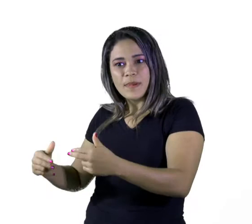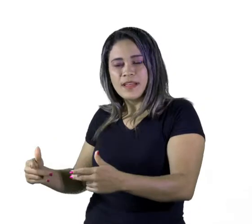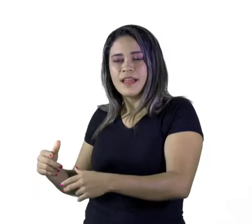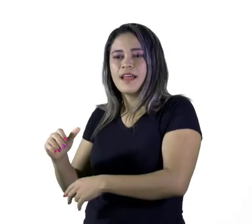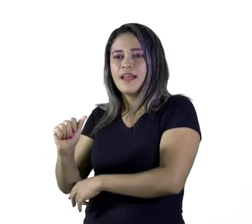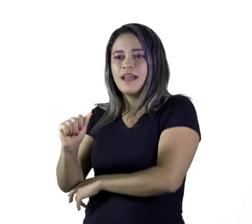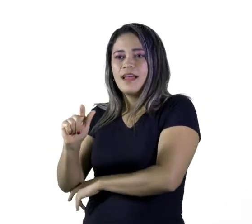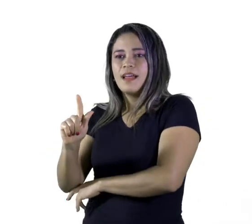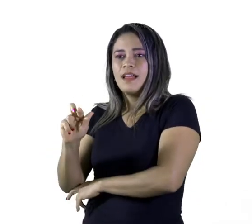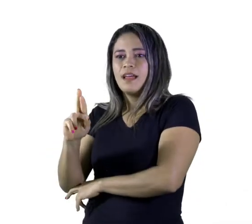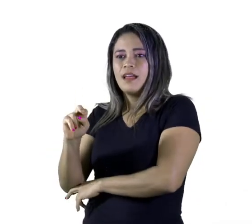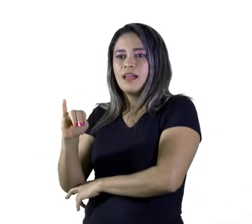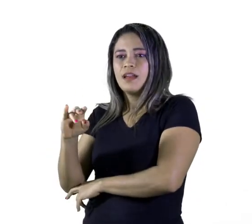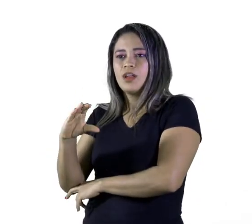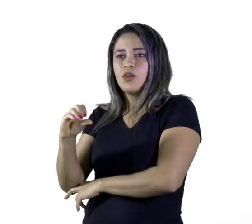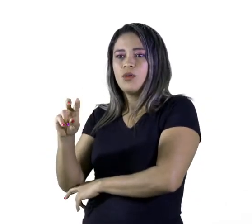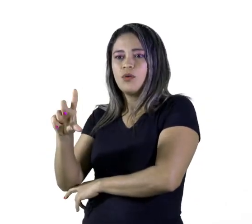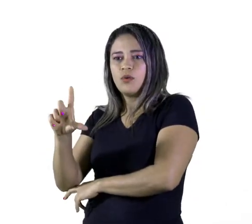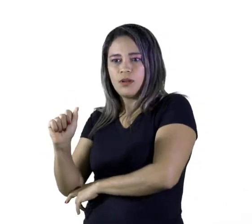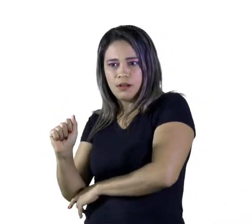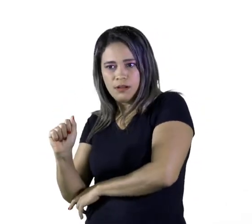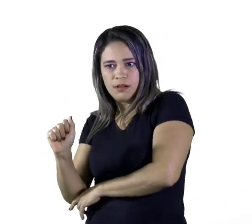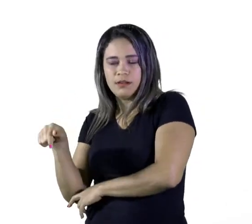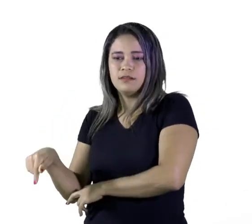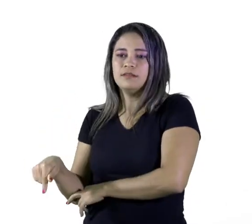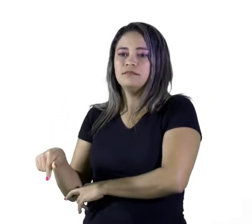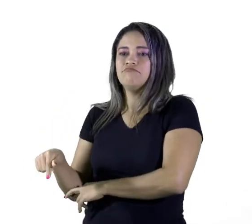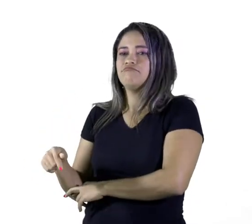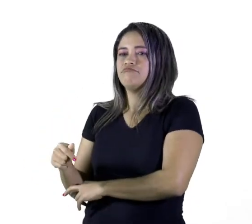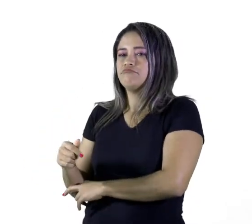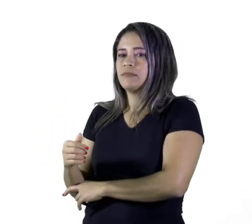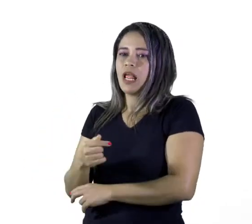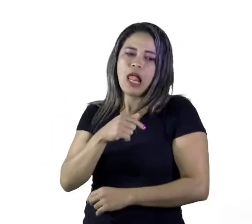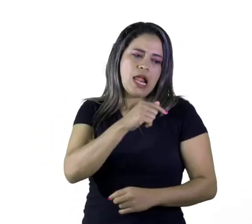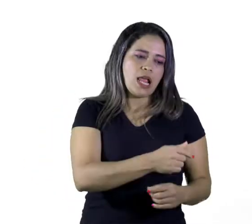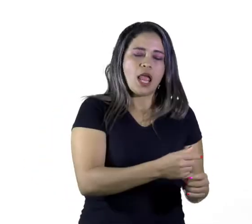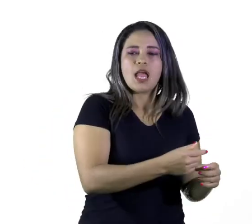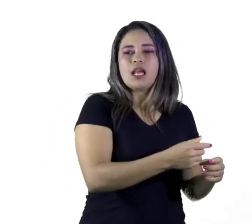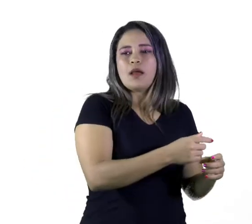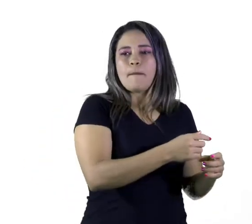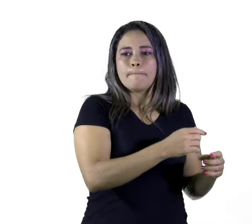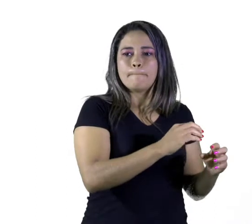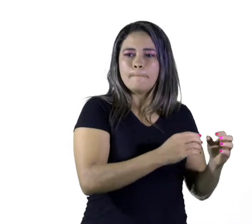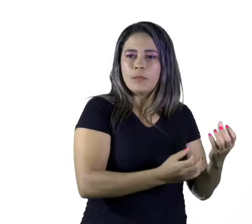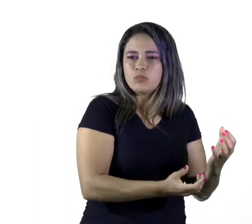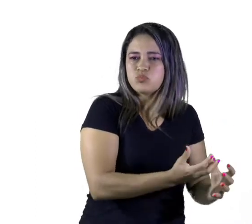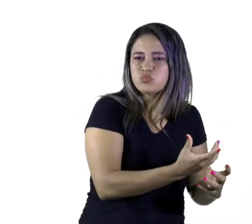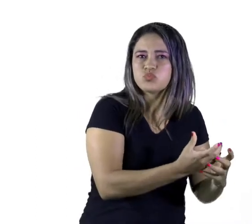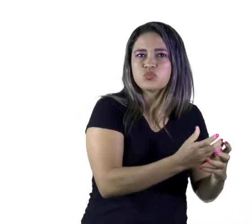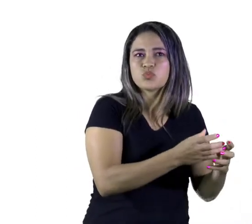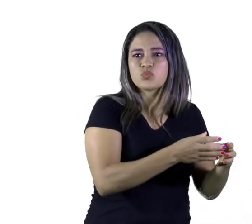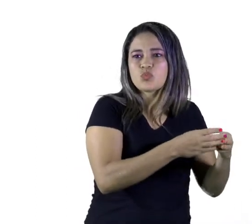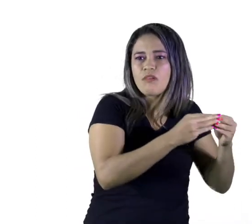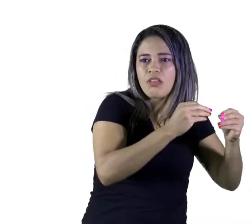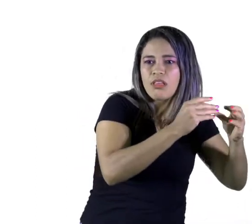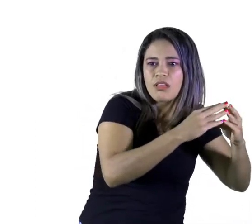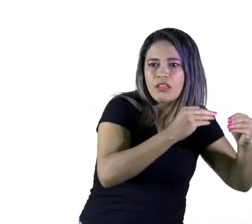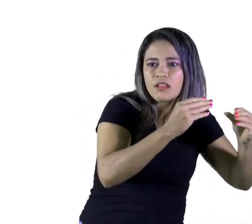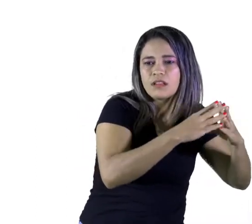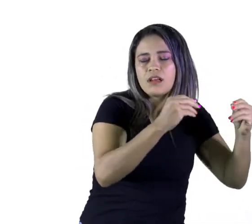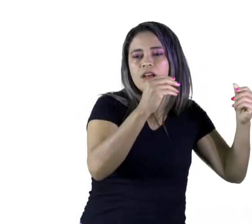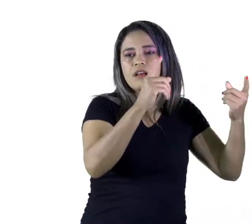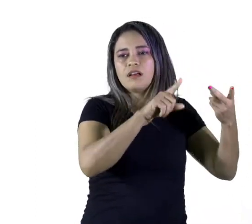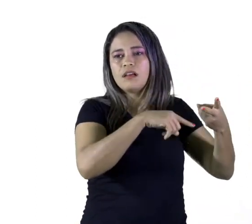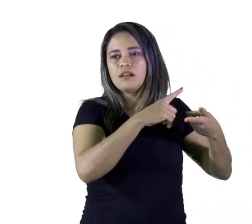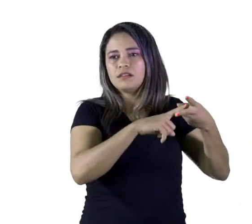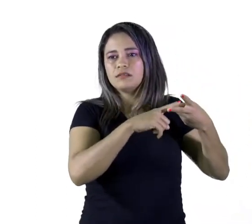que ele busca na cidade. Produtos industrializados, tipo o algodão,